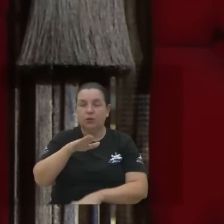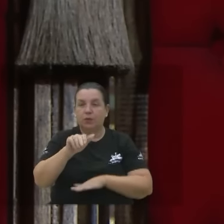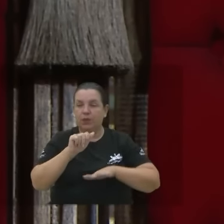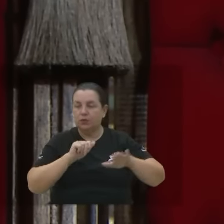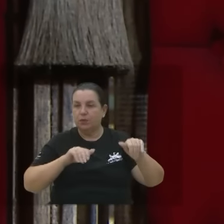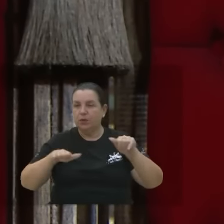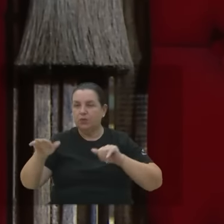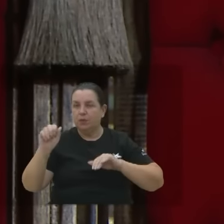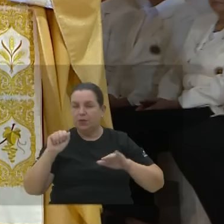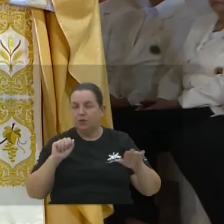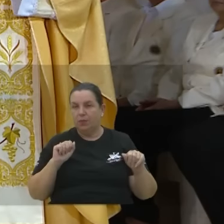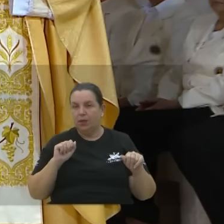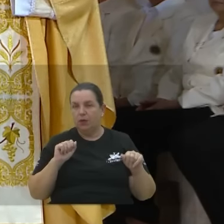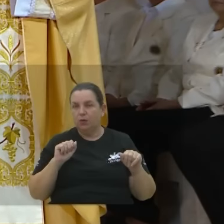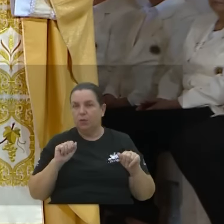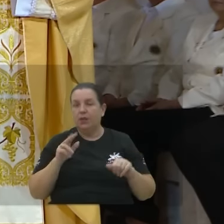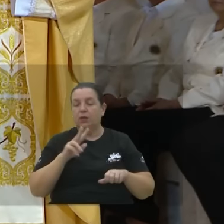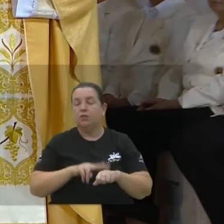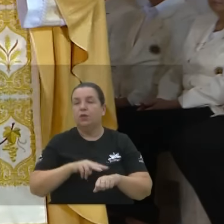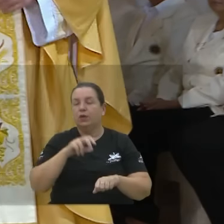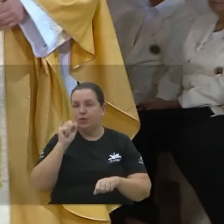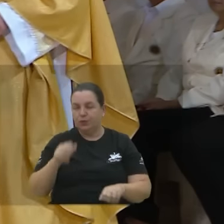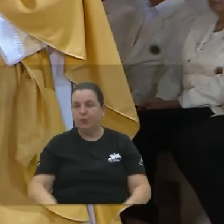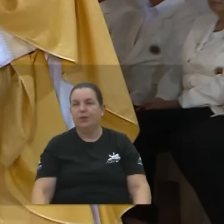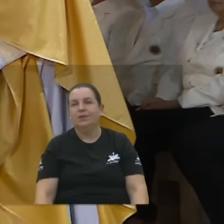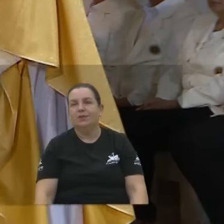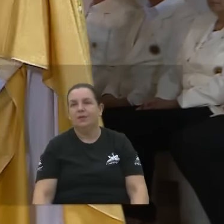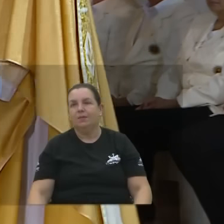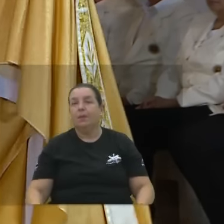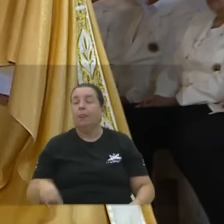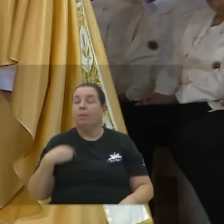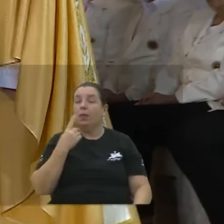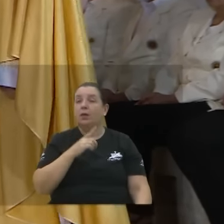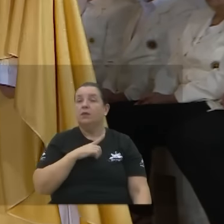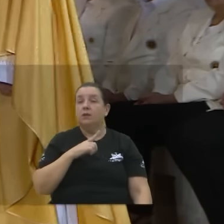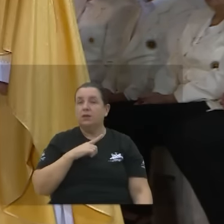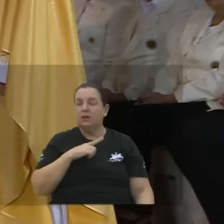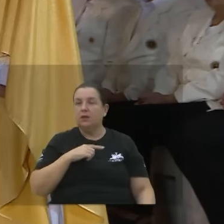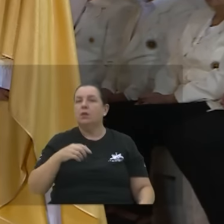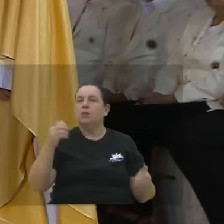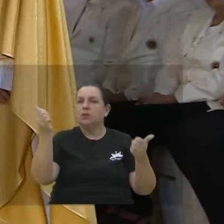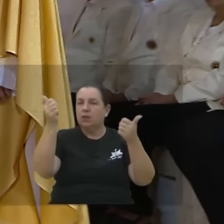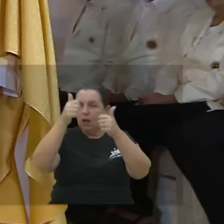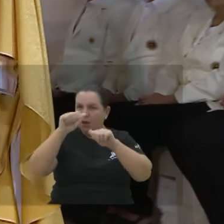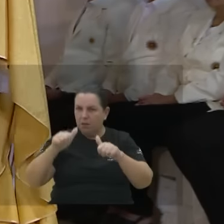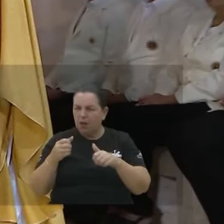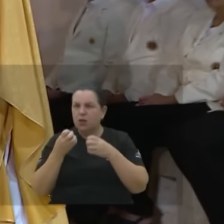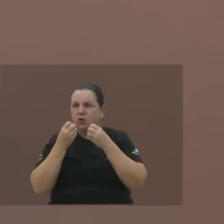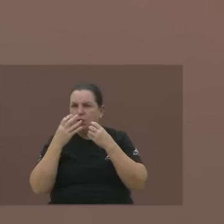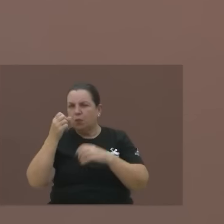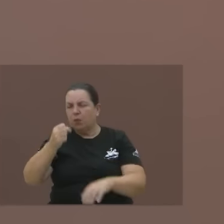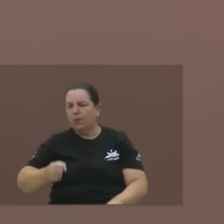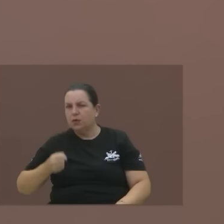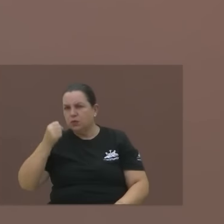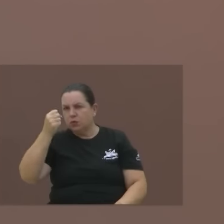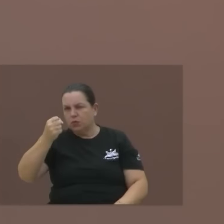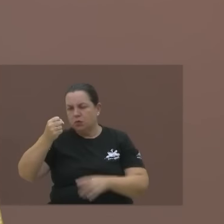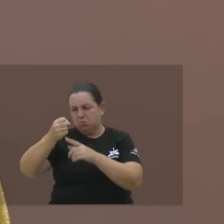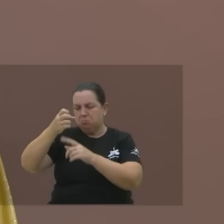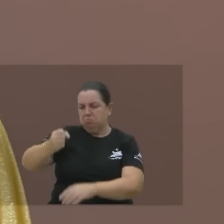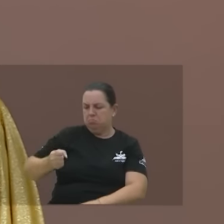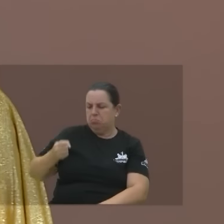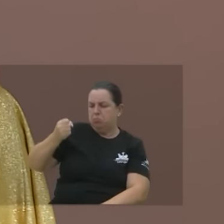pelas vocações. Nós temos a imagem do bom pastor com um cajado na mão,